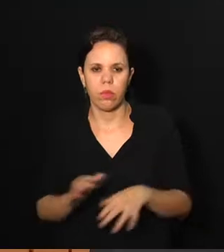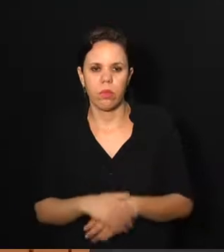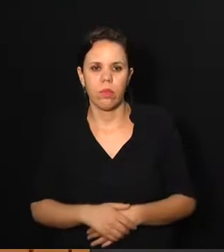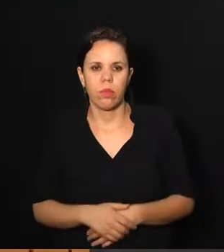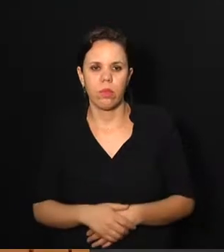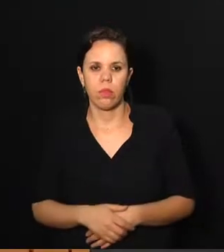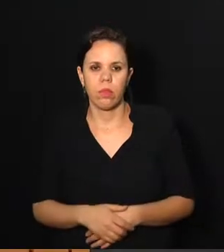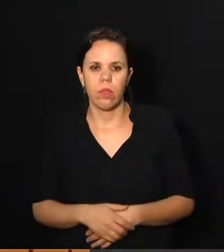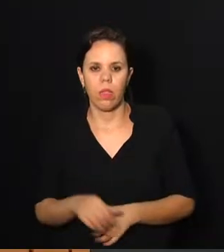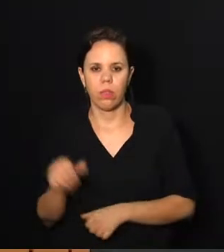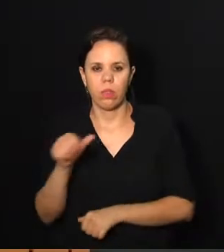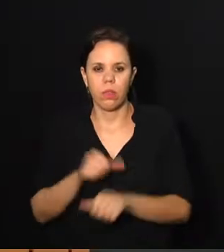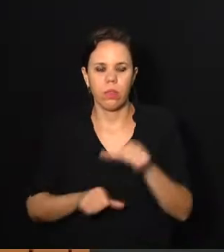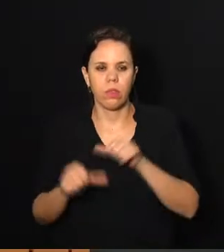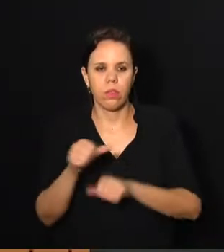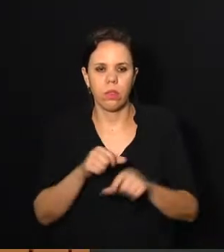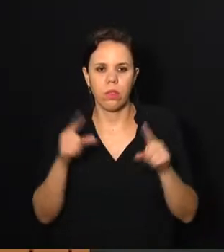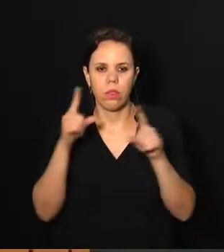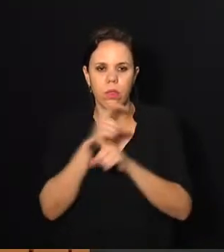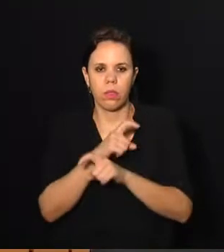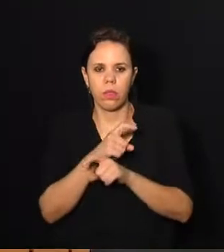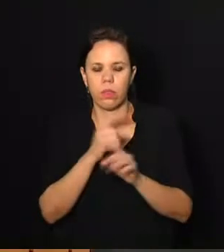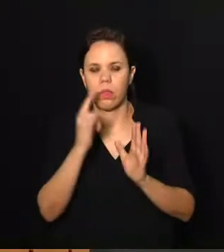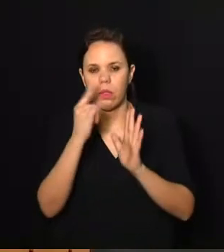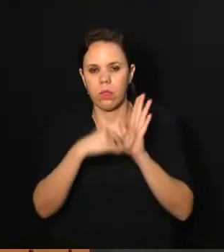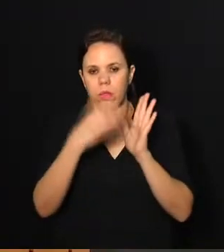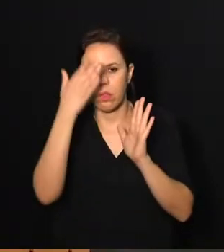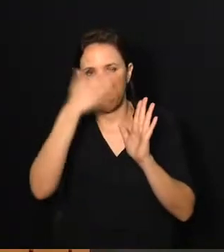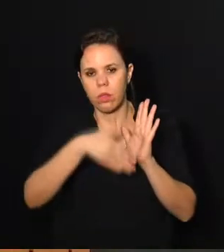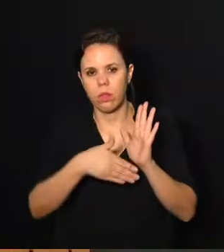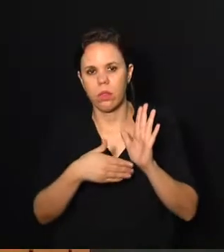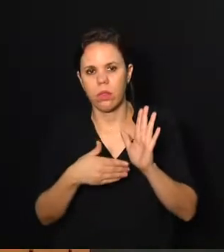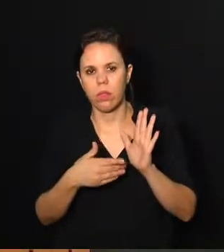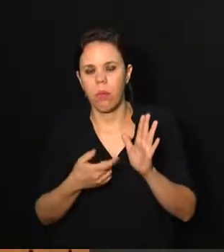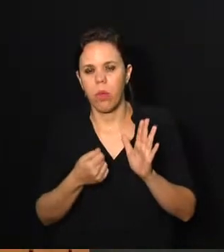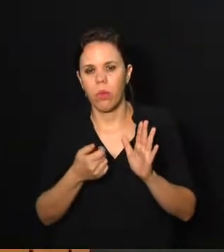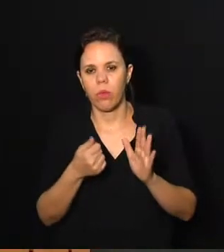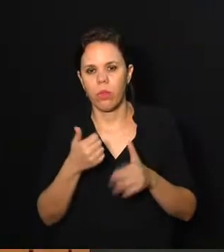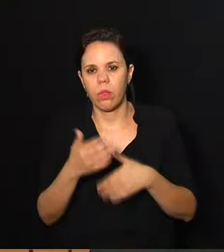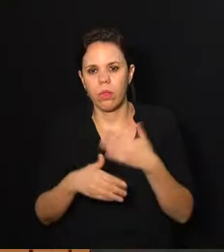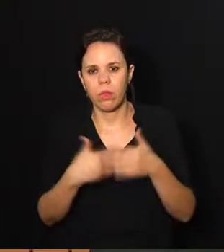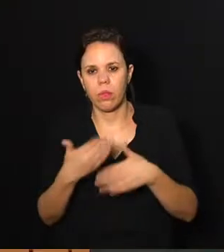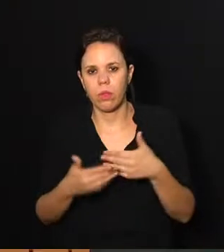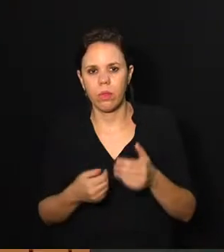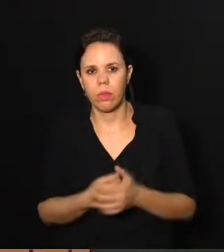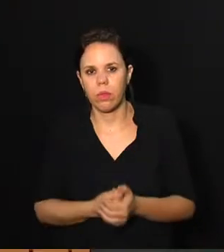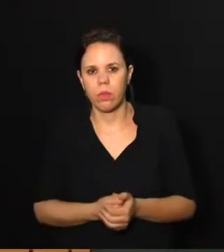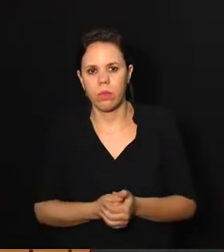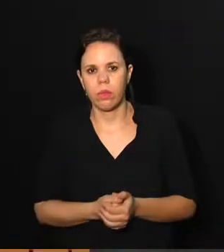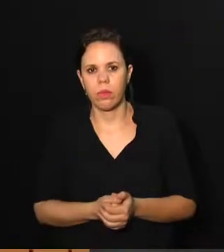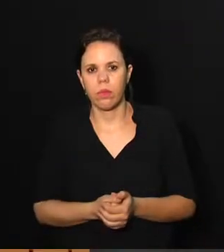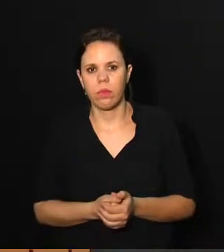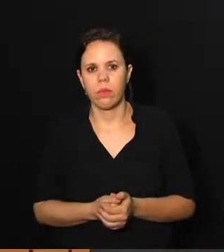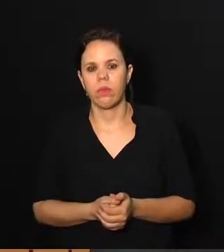Só que essa transição é difícil o diagnóstico, porque é aos poucos, é devagar.